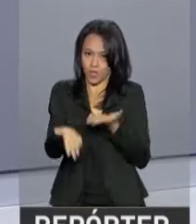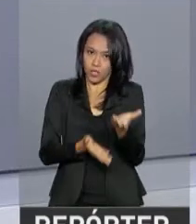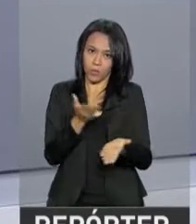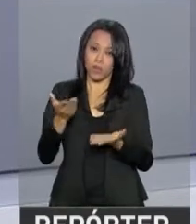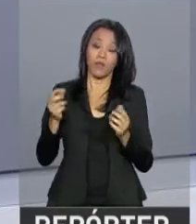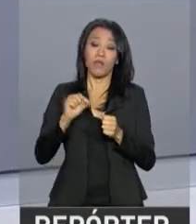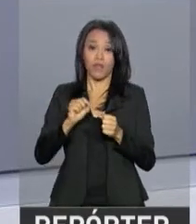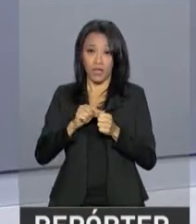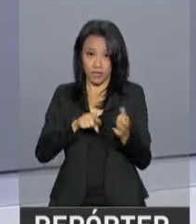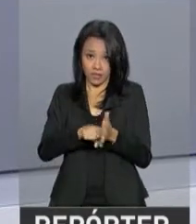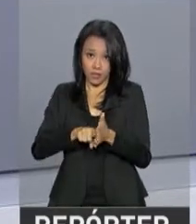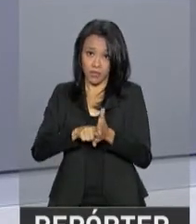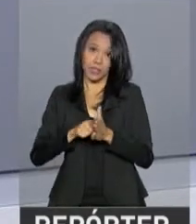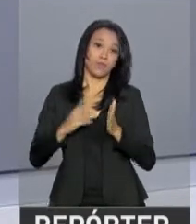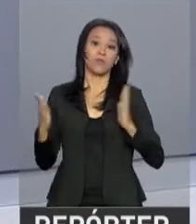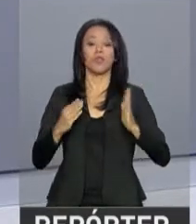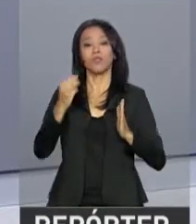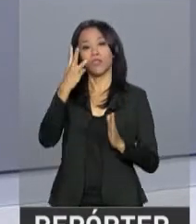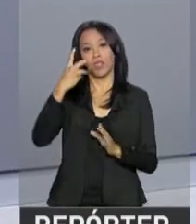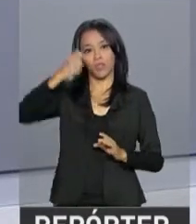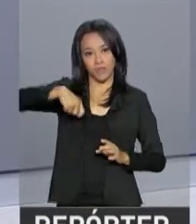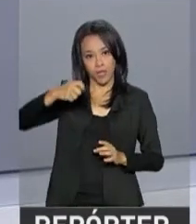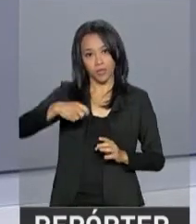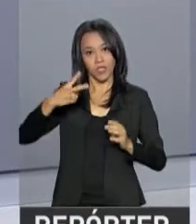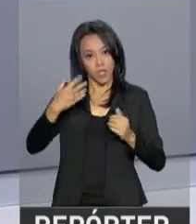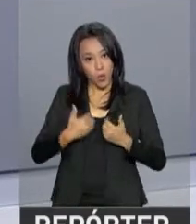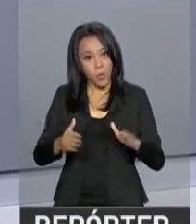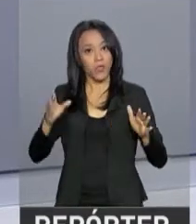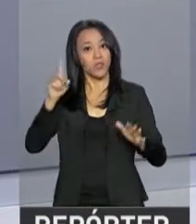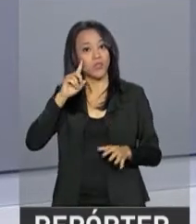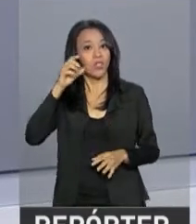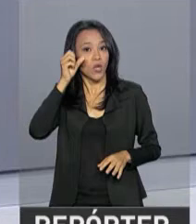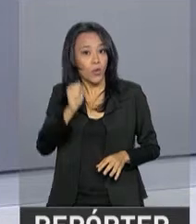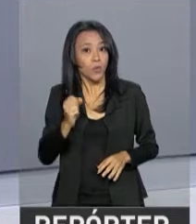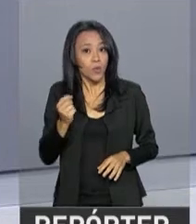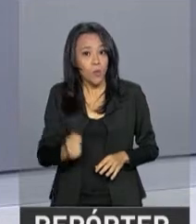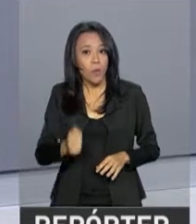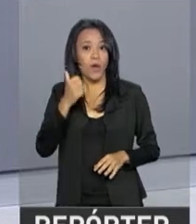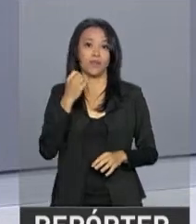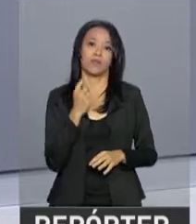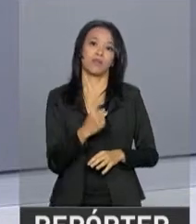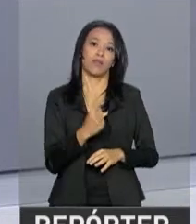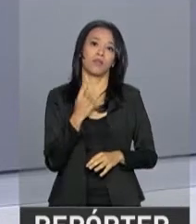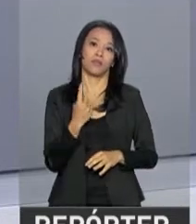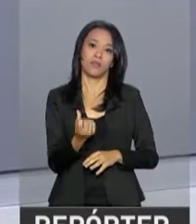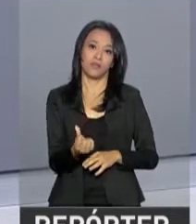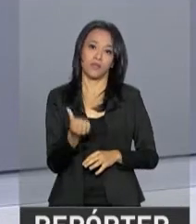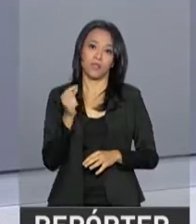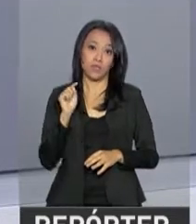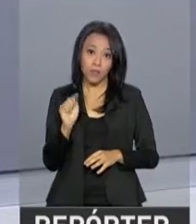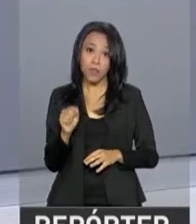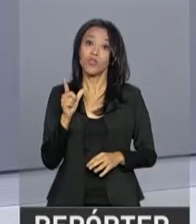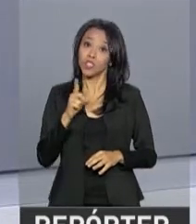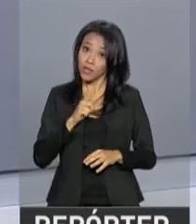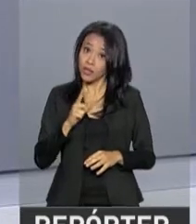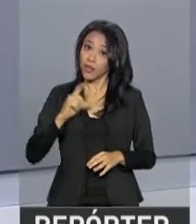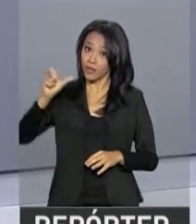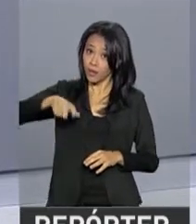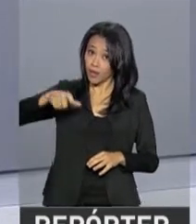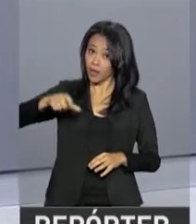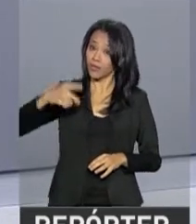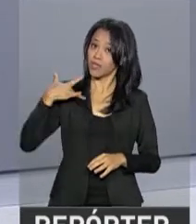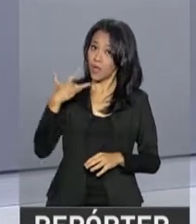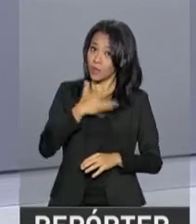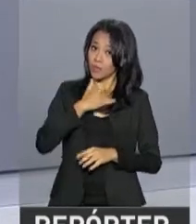e começa a valer na próxima sexta feira dia 8 quase 116 mil beneficiários que já tem esses planos estão